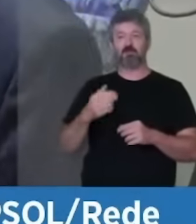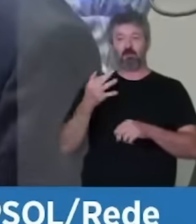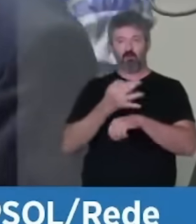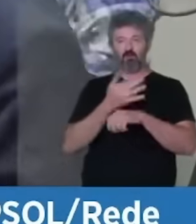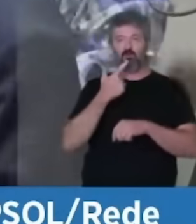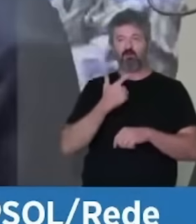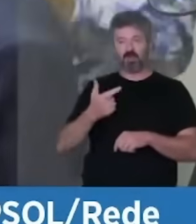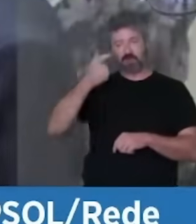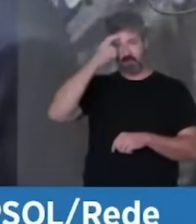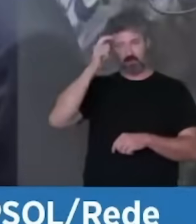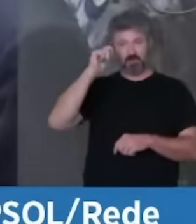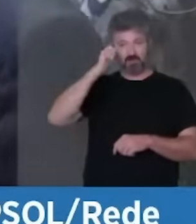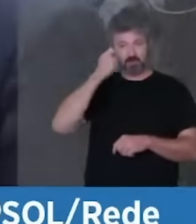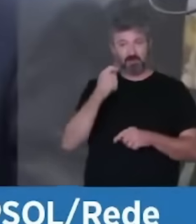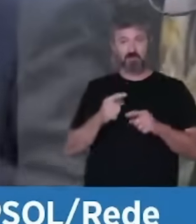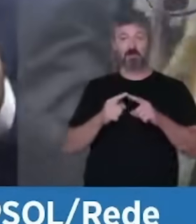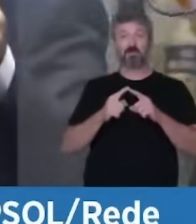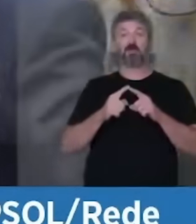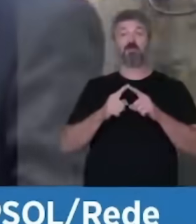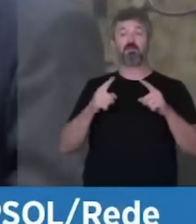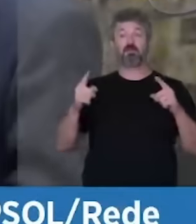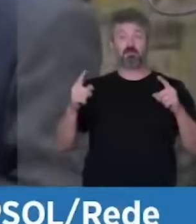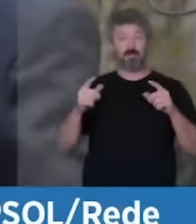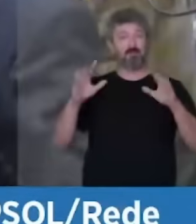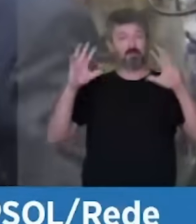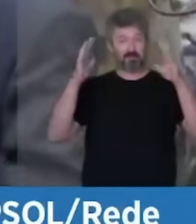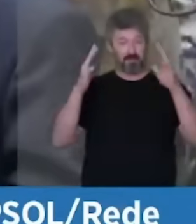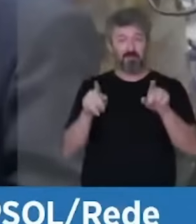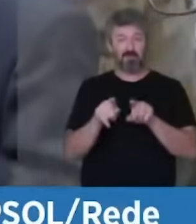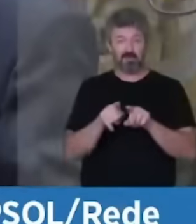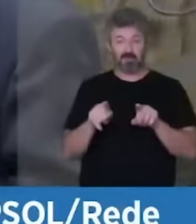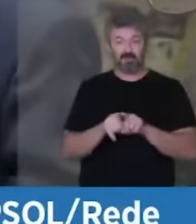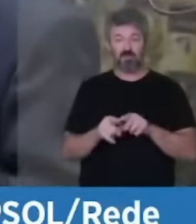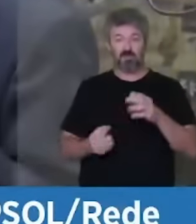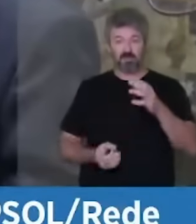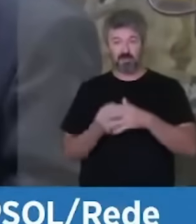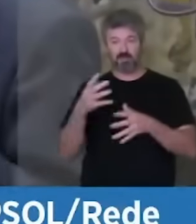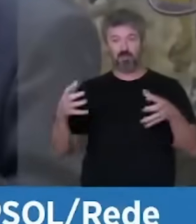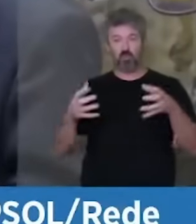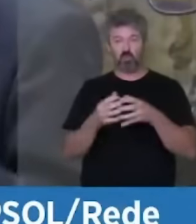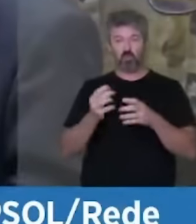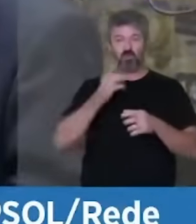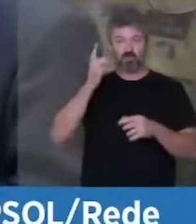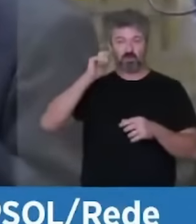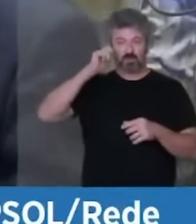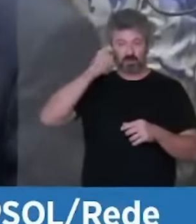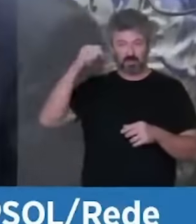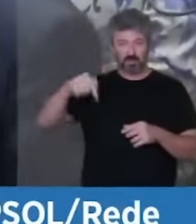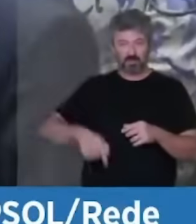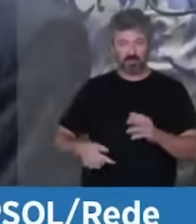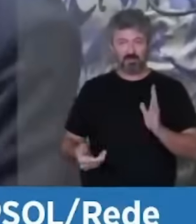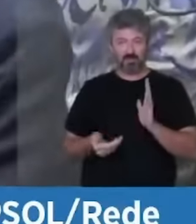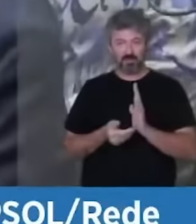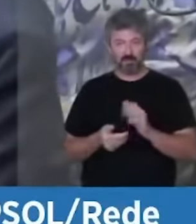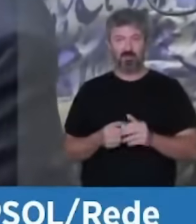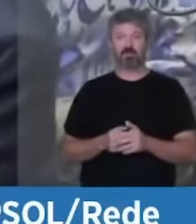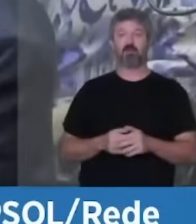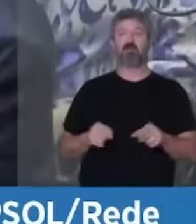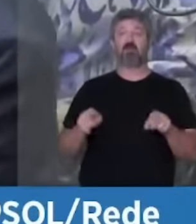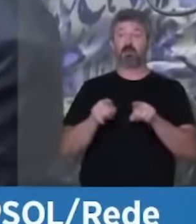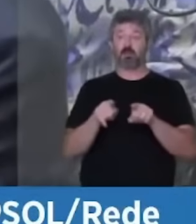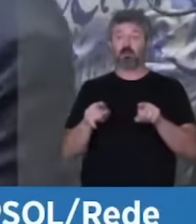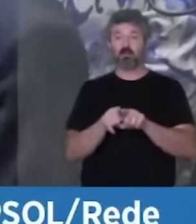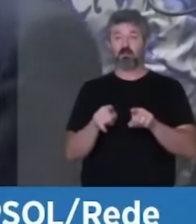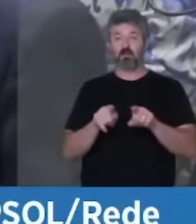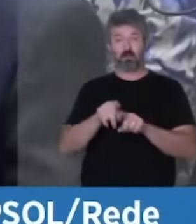da consciência negra, parabeniza a formação da bancada negra nessa casa, E, além